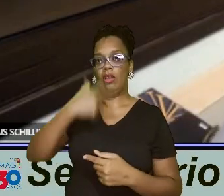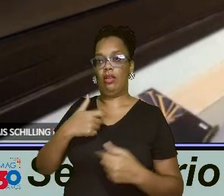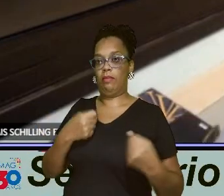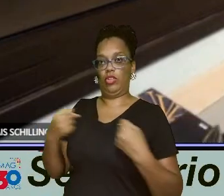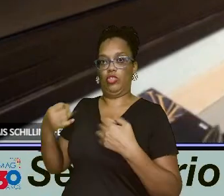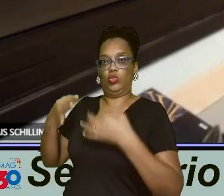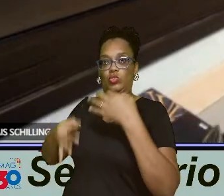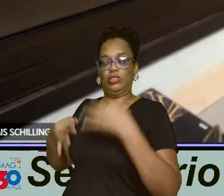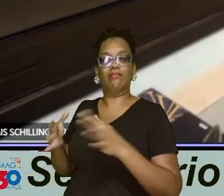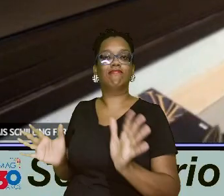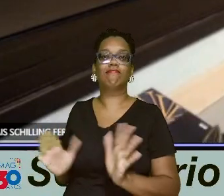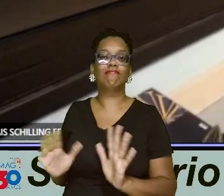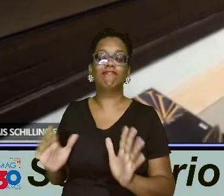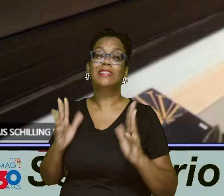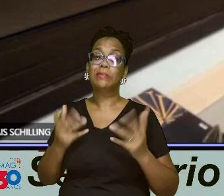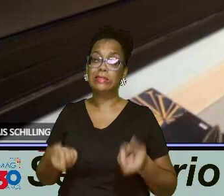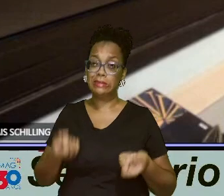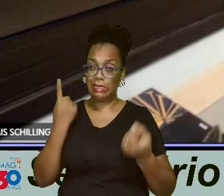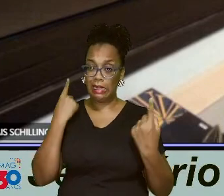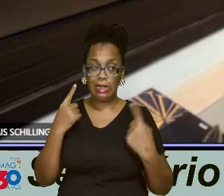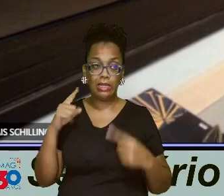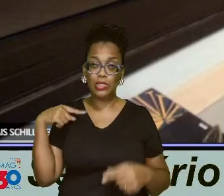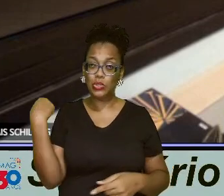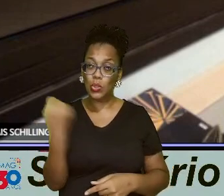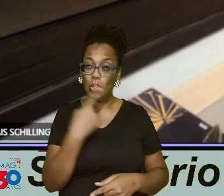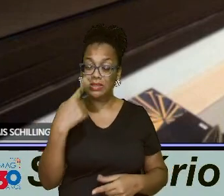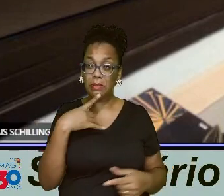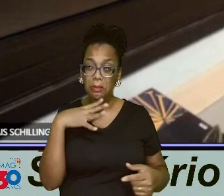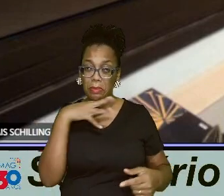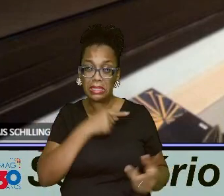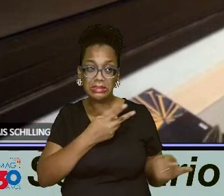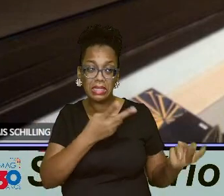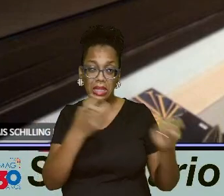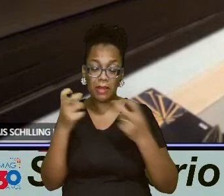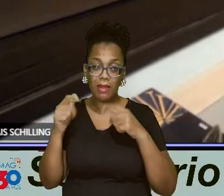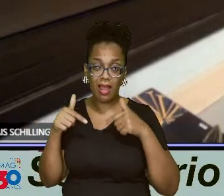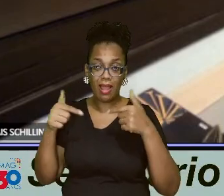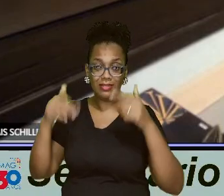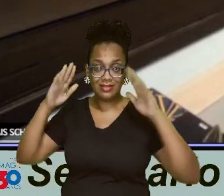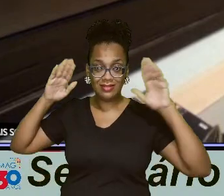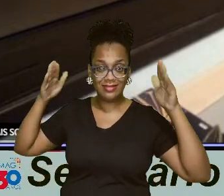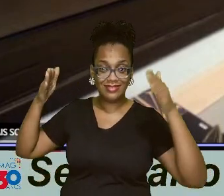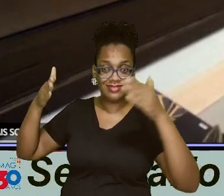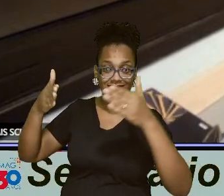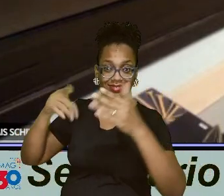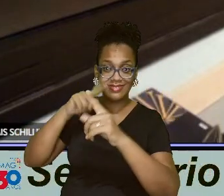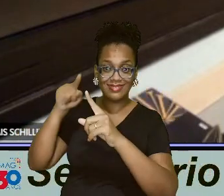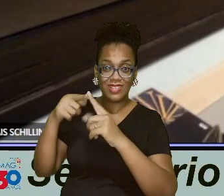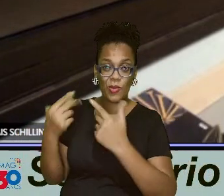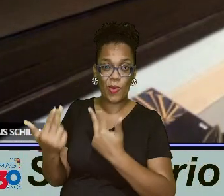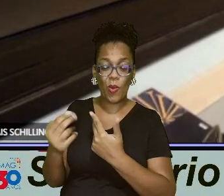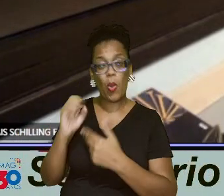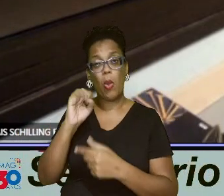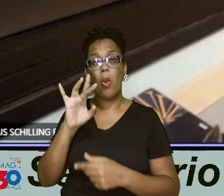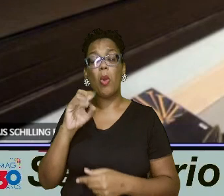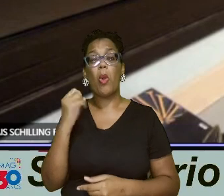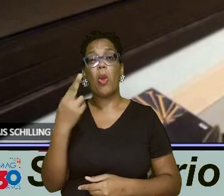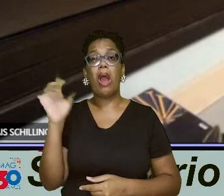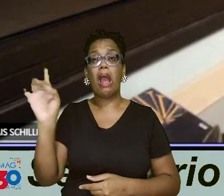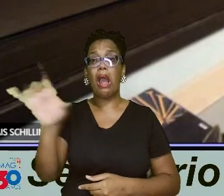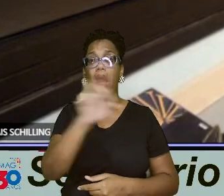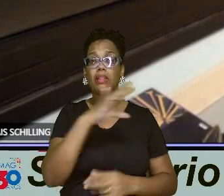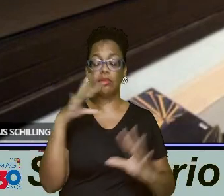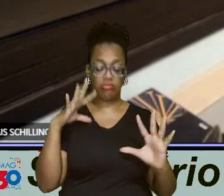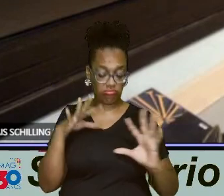judiciário, mas será que todos percebem que estão atuando em direção ao mesmo propósito, ou cada um olha para o seu